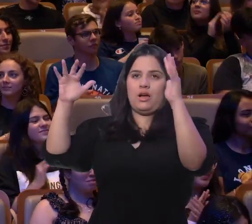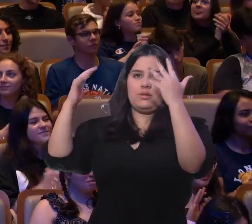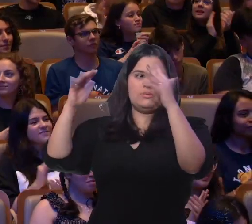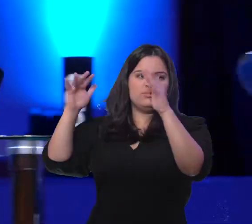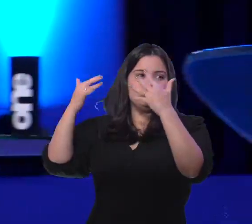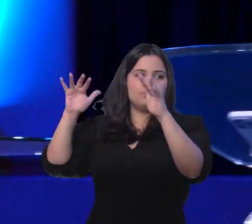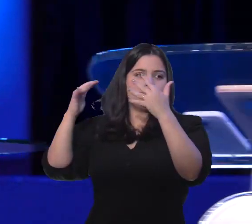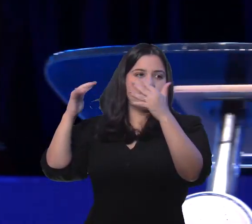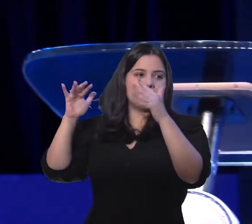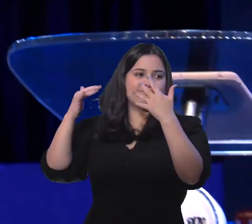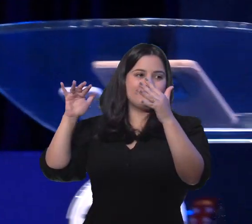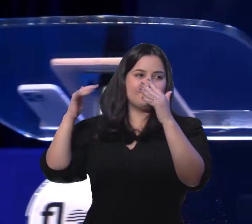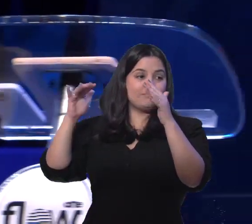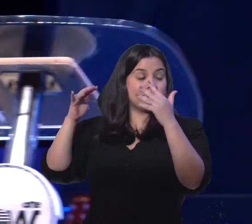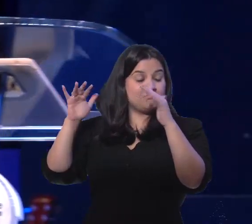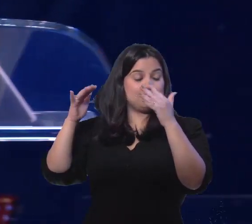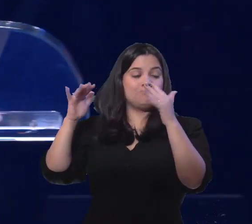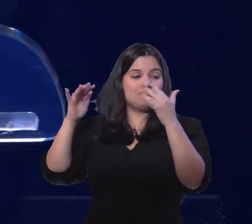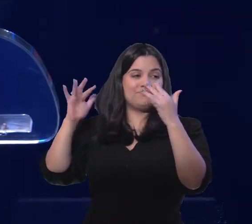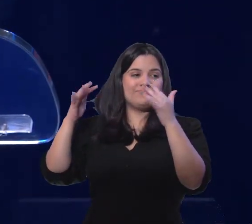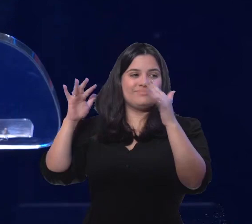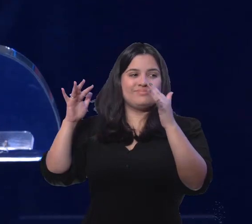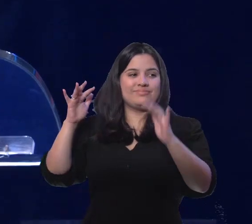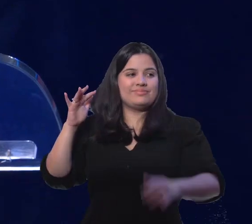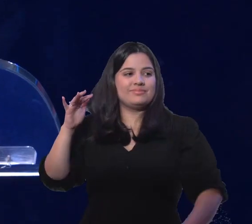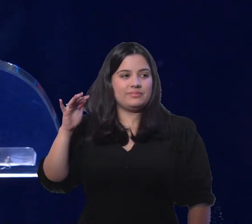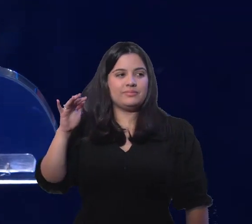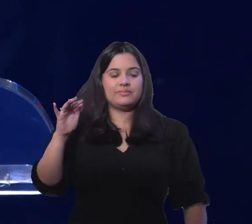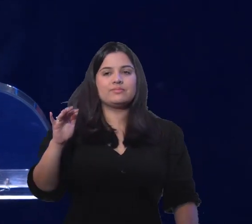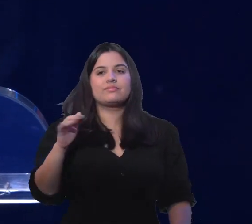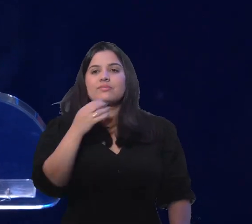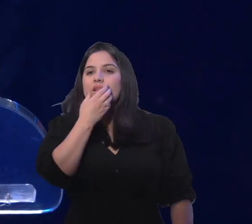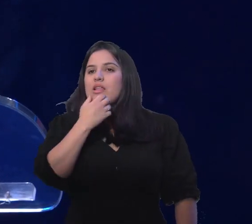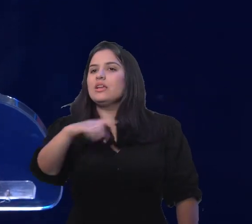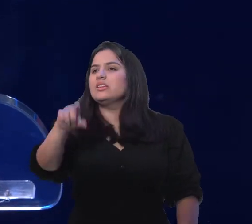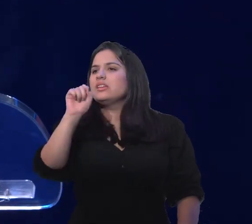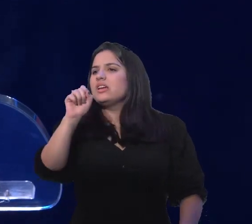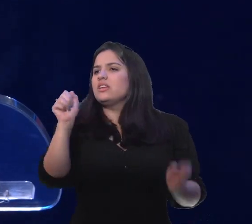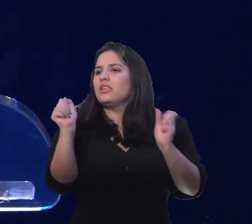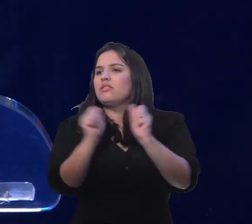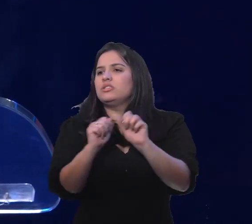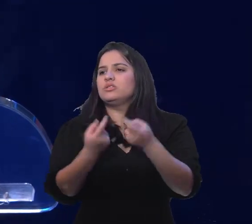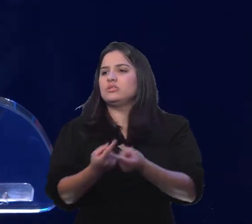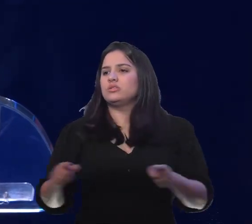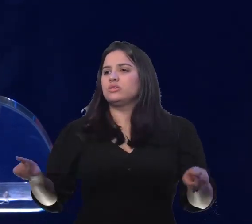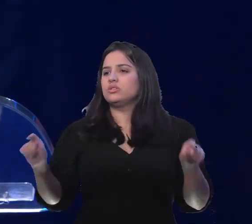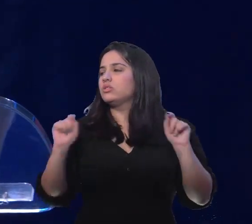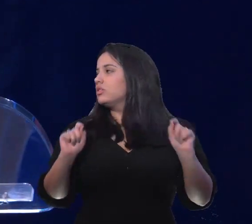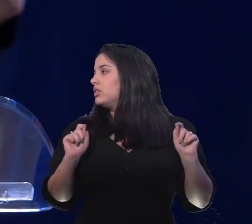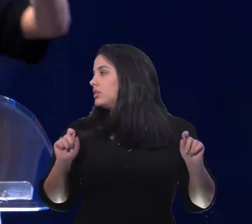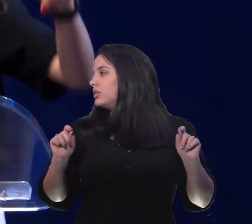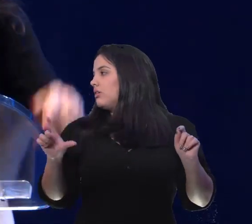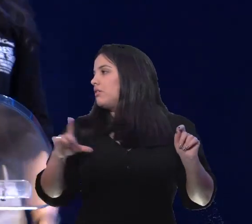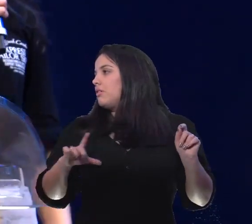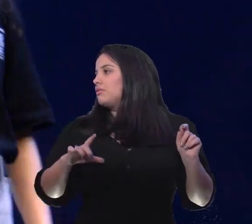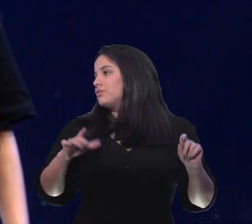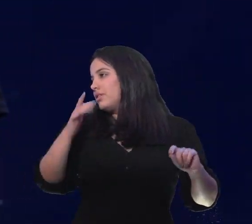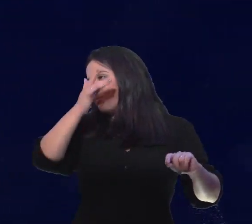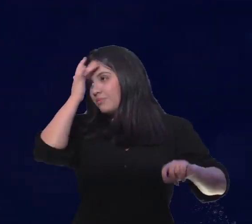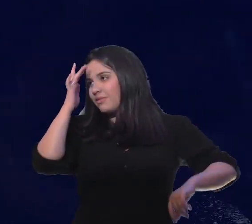Foi muito louco esse dia, galera. Quem tava aí? Quem tava nesse churras? Só os velhos aqui, ó. Ah, não, tem uma galera ali,